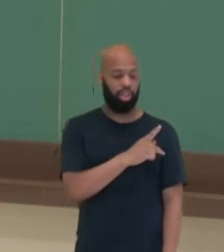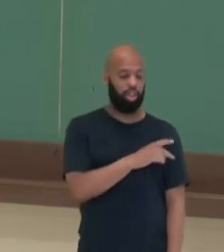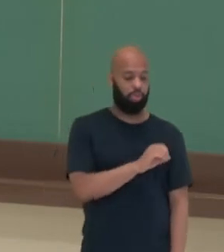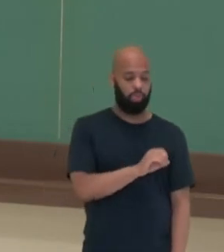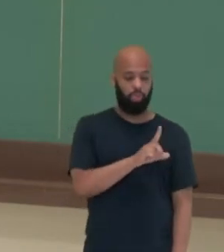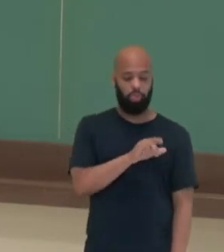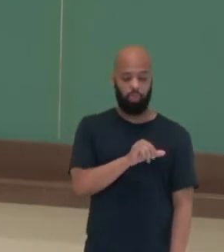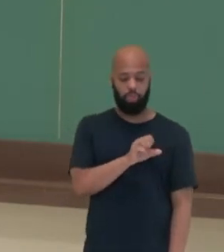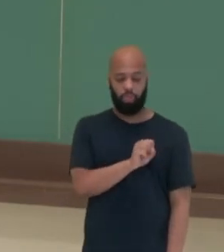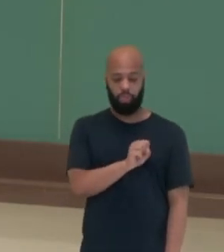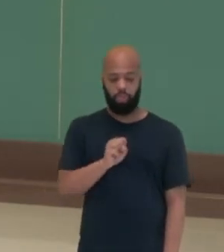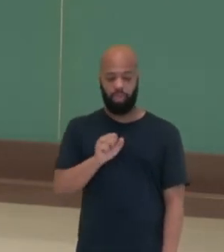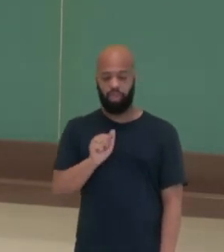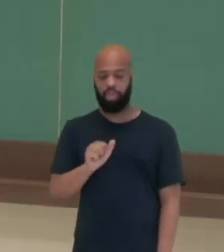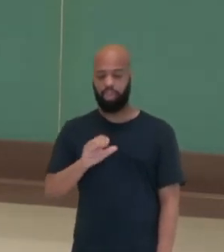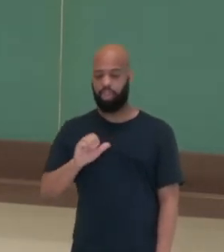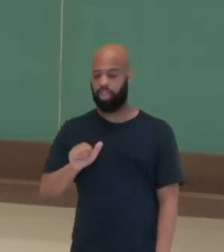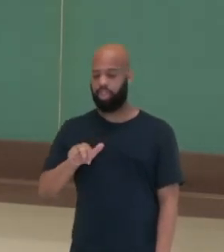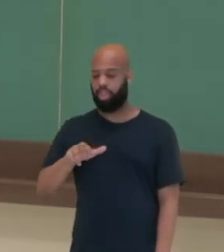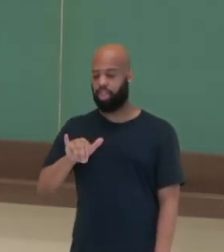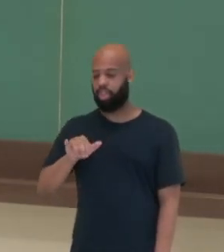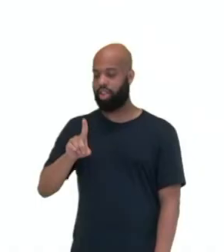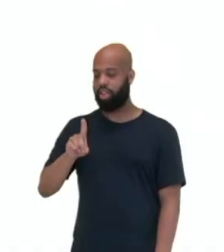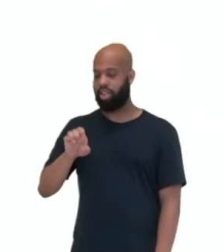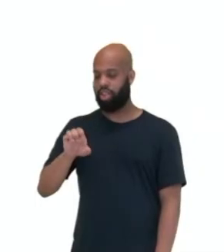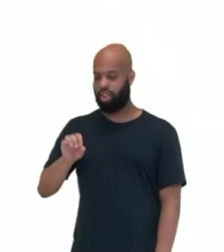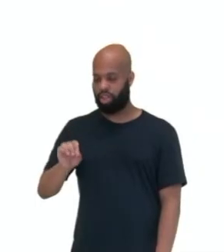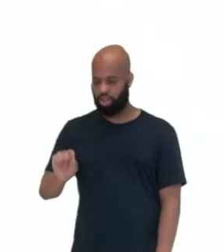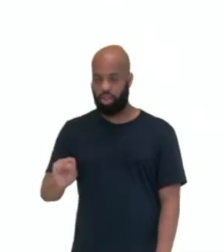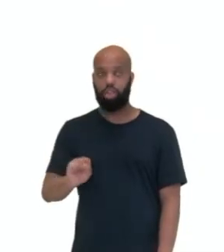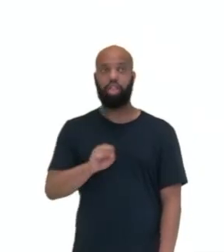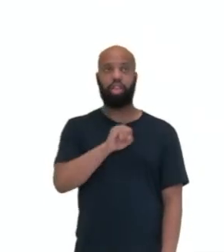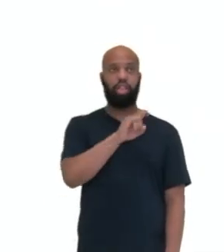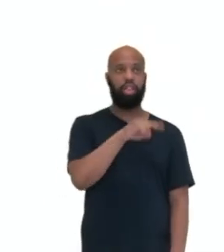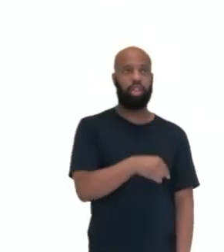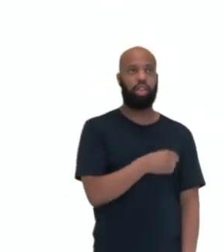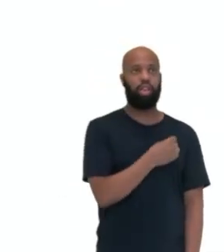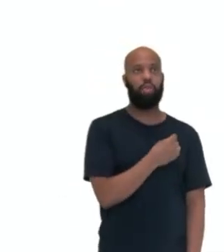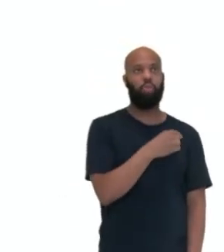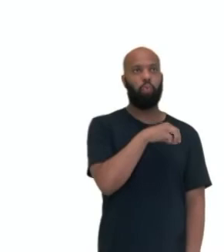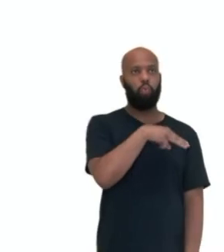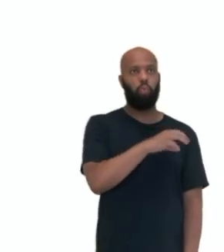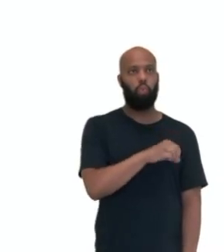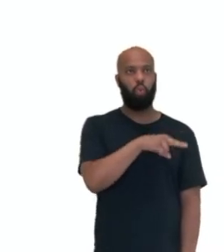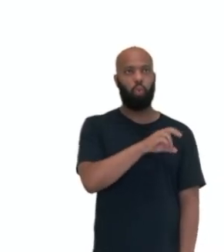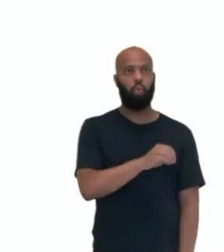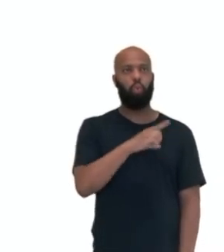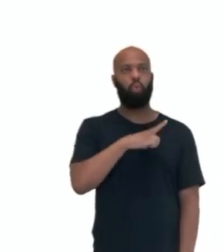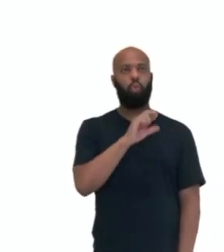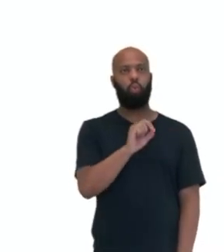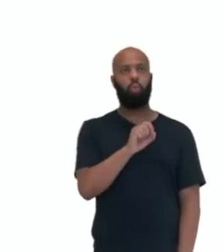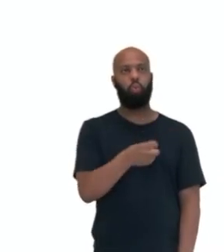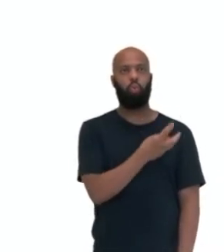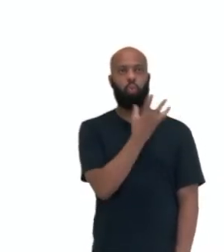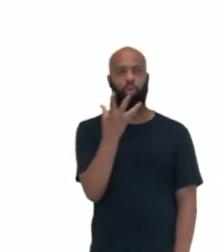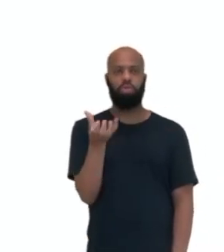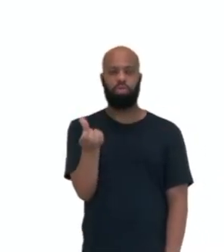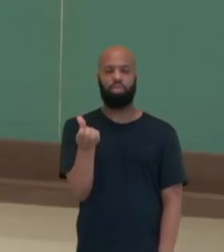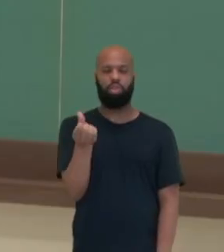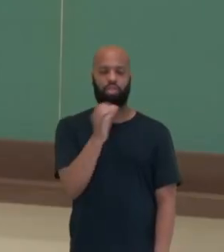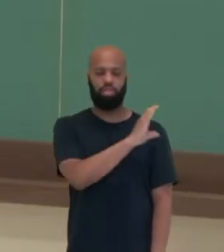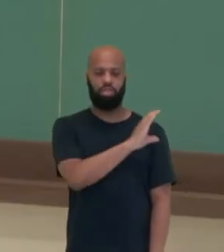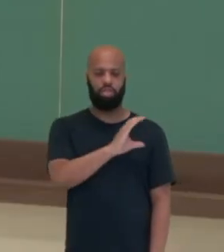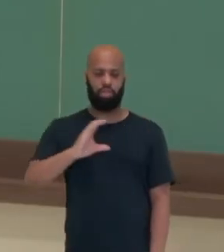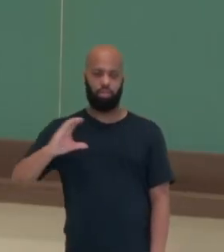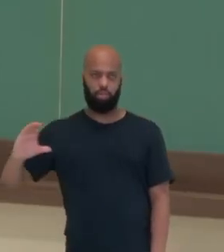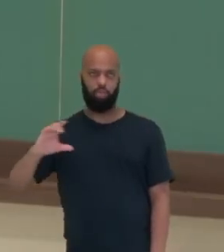6 carbonos, são chamados hexoses. São os mais encontrados nos alimentos e no nosso organismo. Está aqui o exemplo